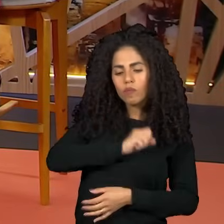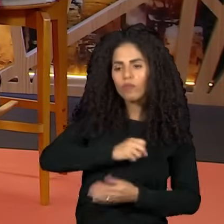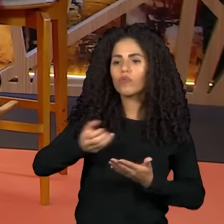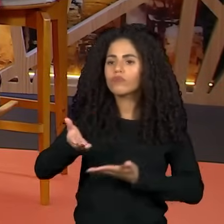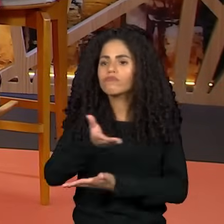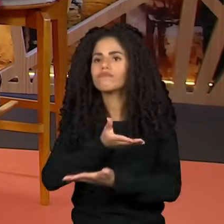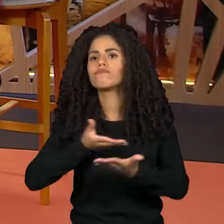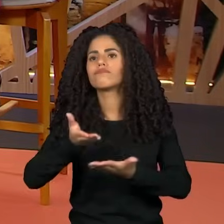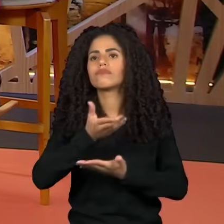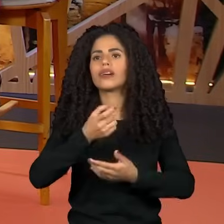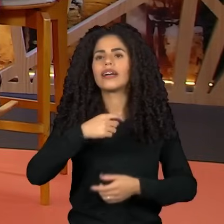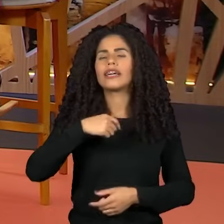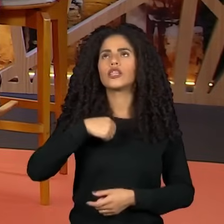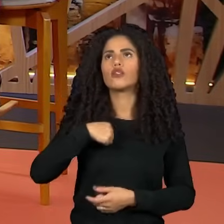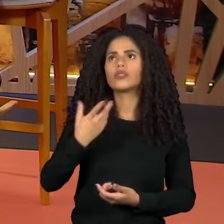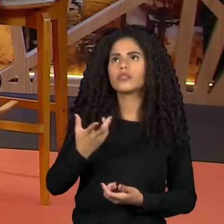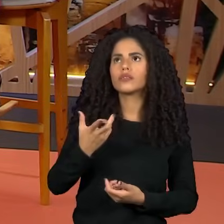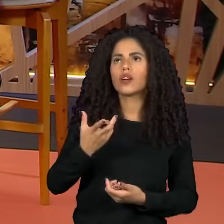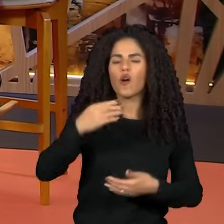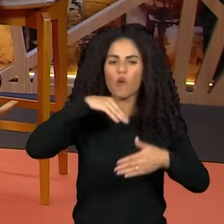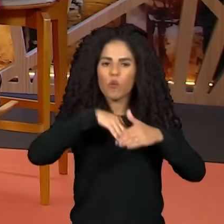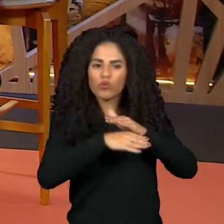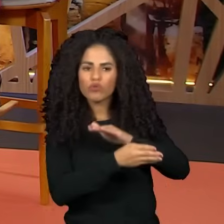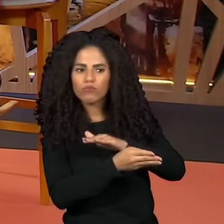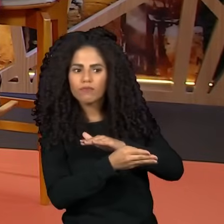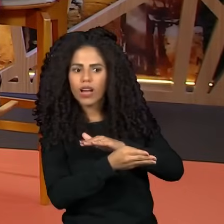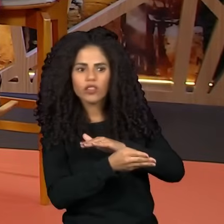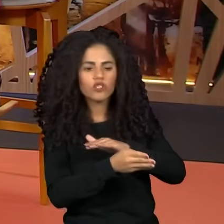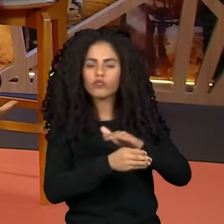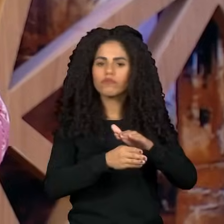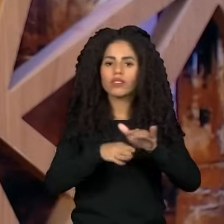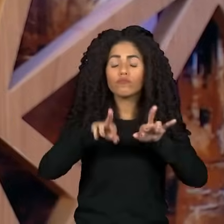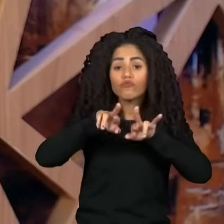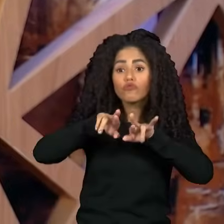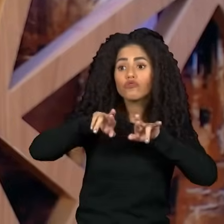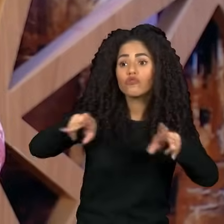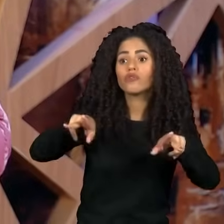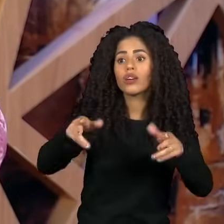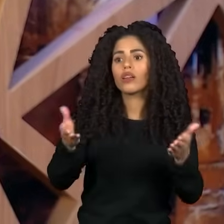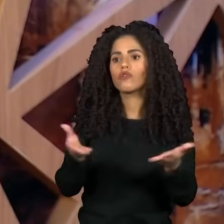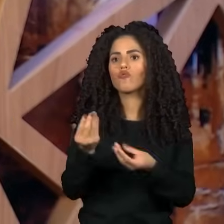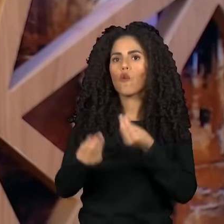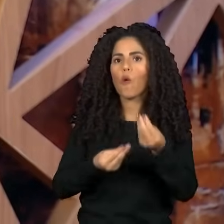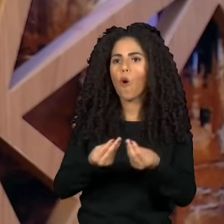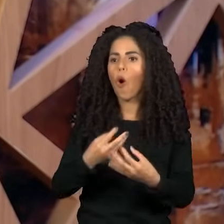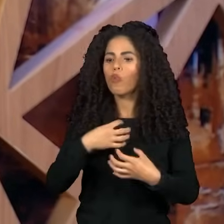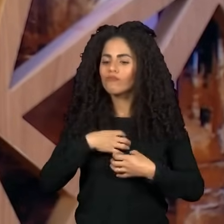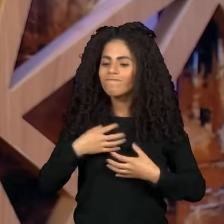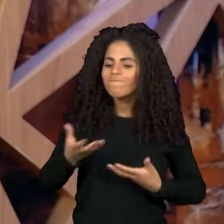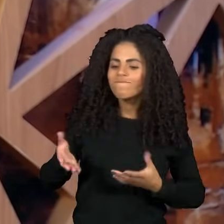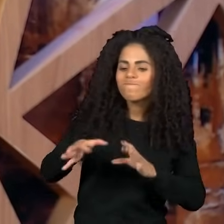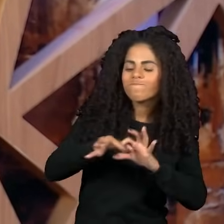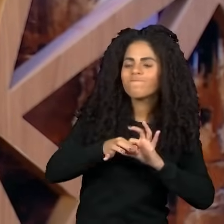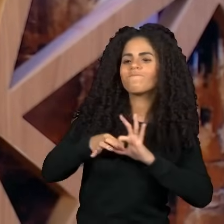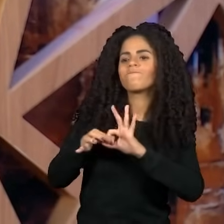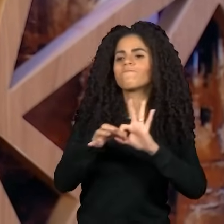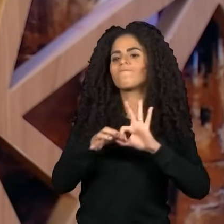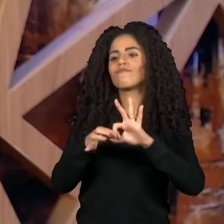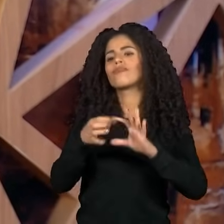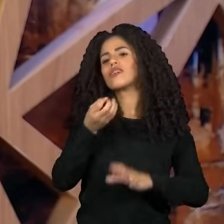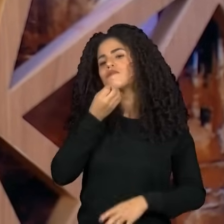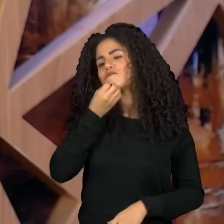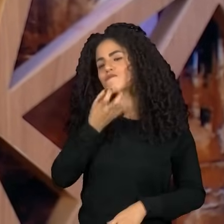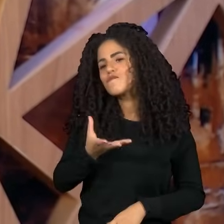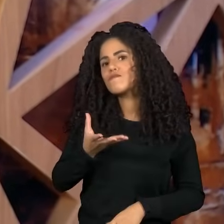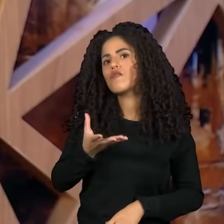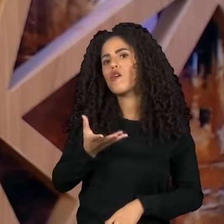Fusomé, nos tira desse comprometimento moral, individual, singular, sempre galgado